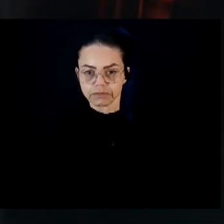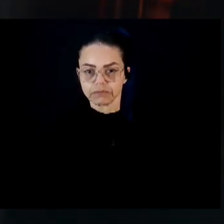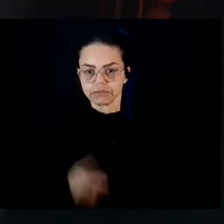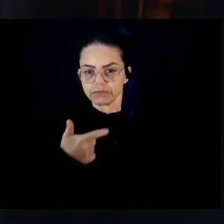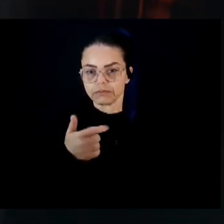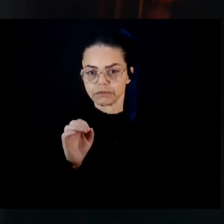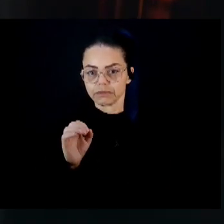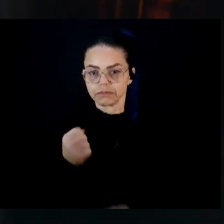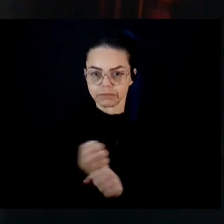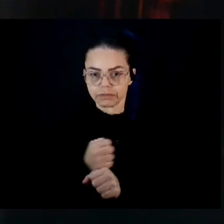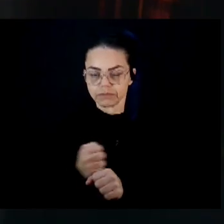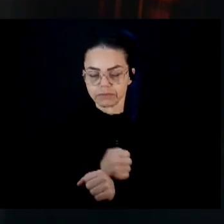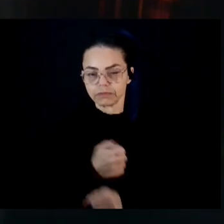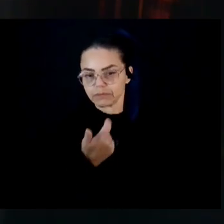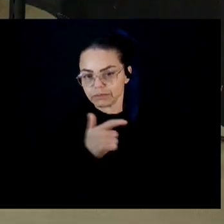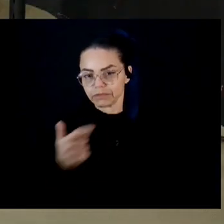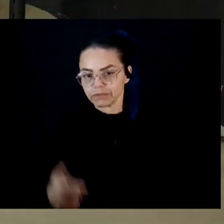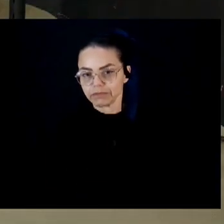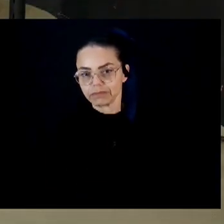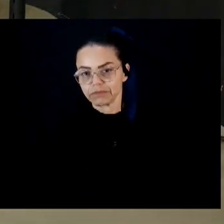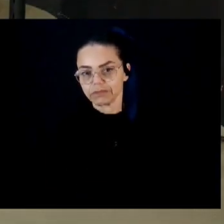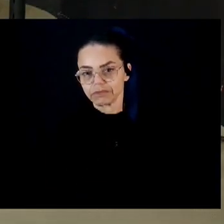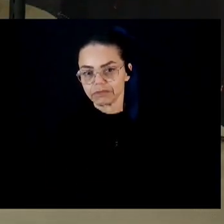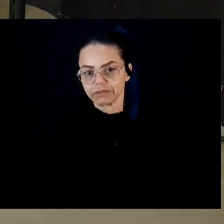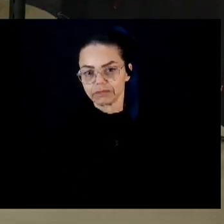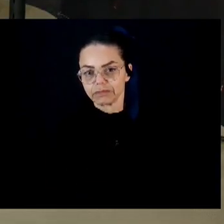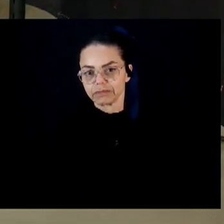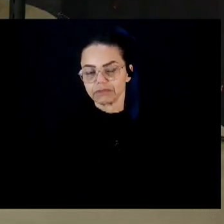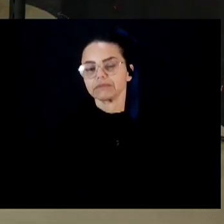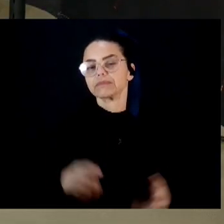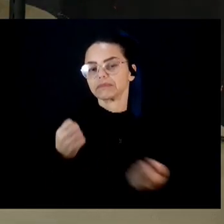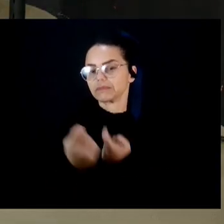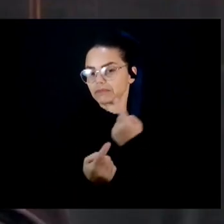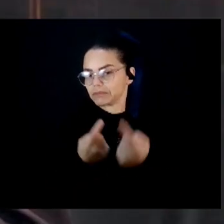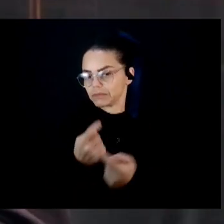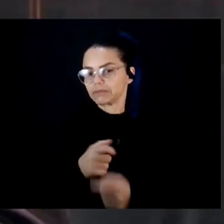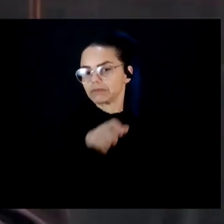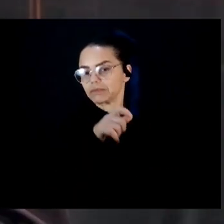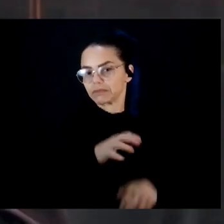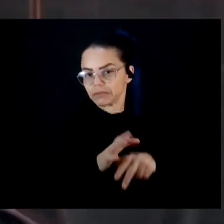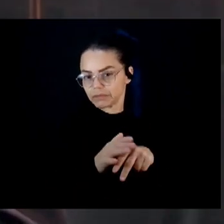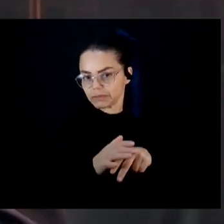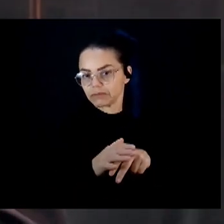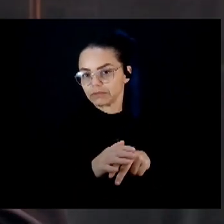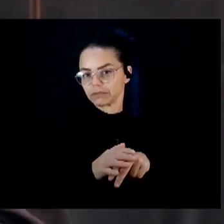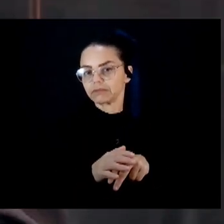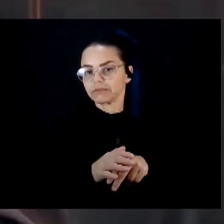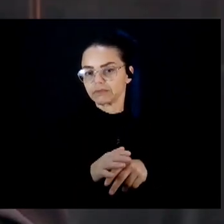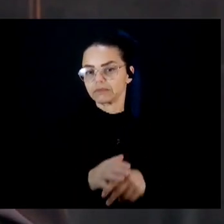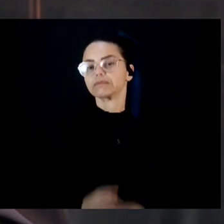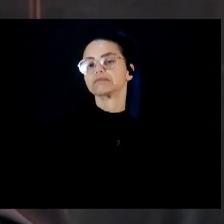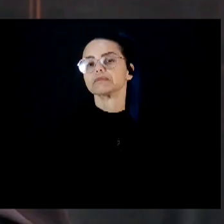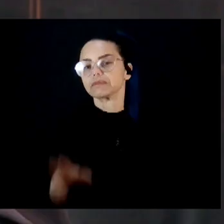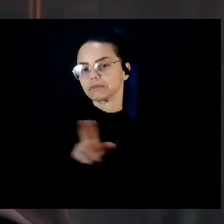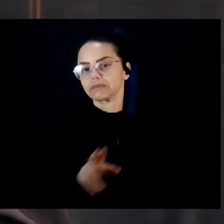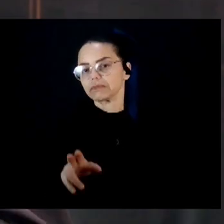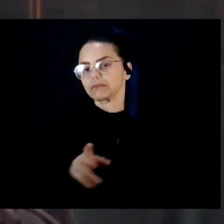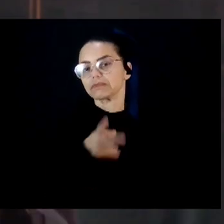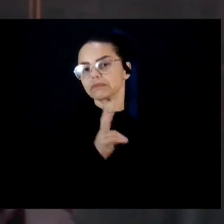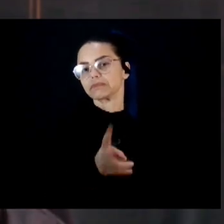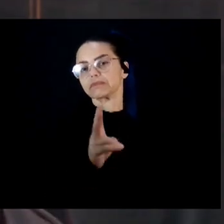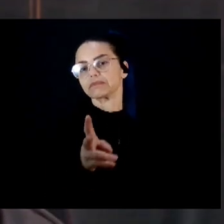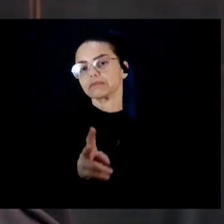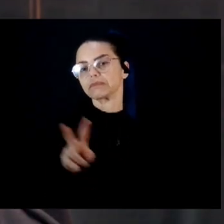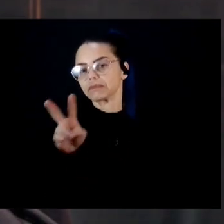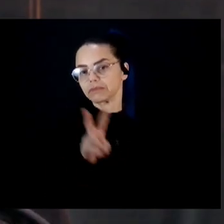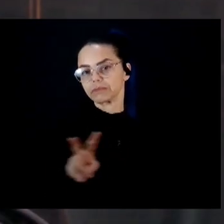Isso não existe, doutora? Alguns pacientes, sim, eles se beneficiam do uso regular, né, da vitamina. Como